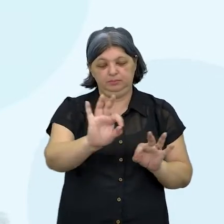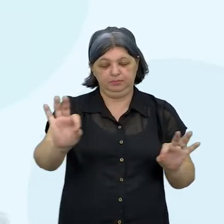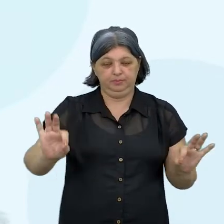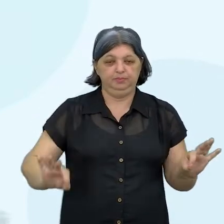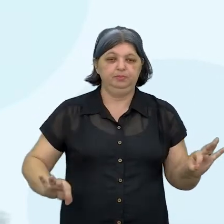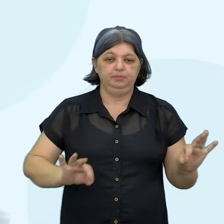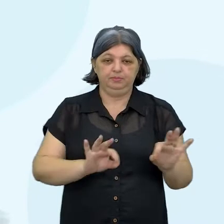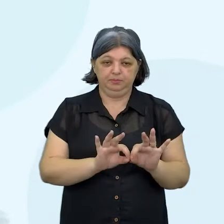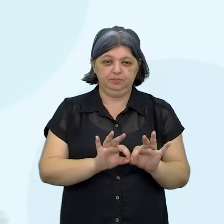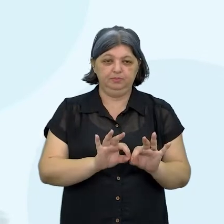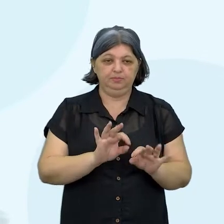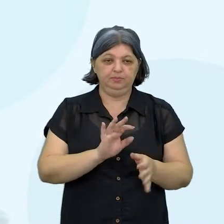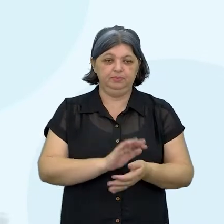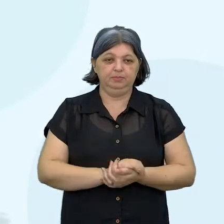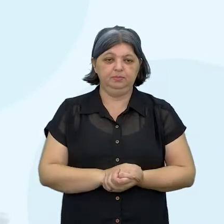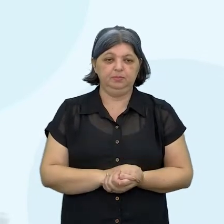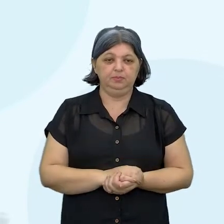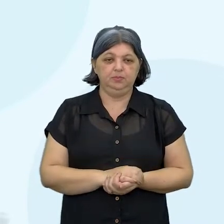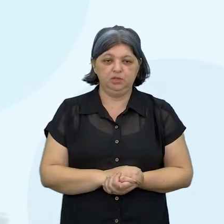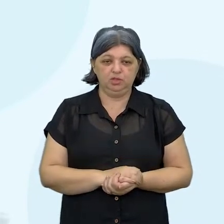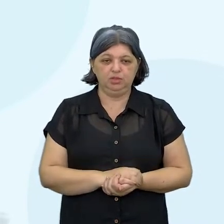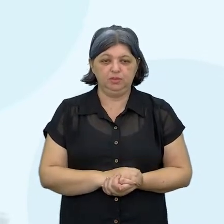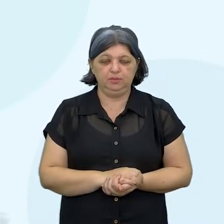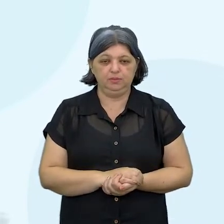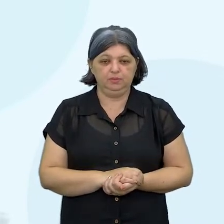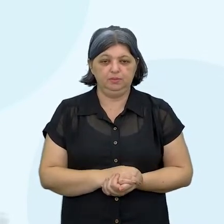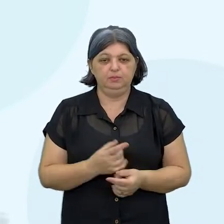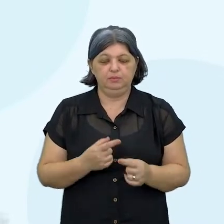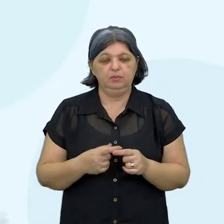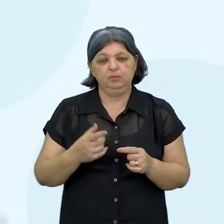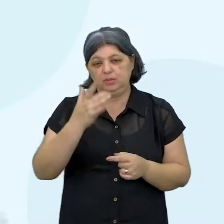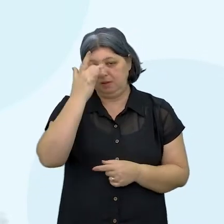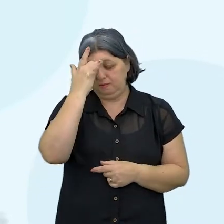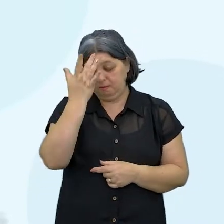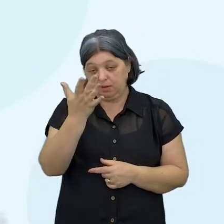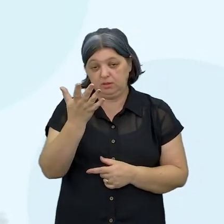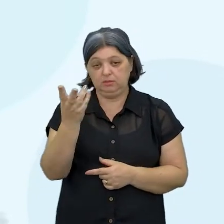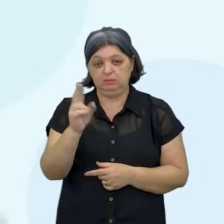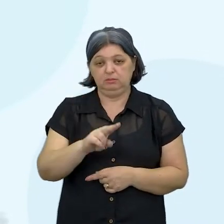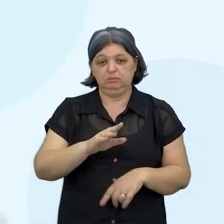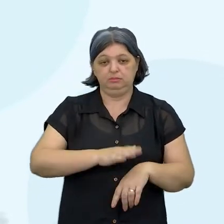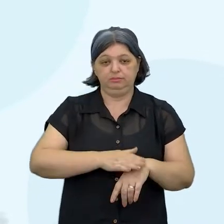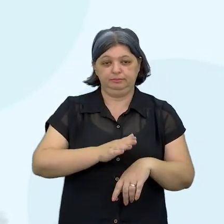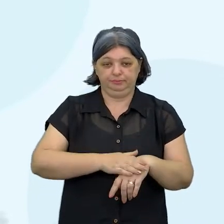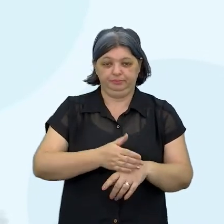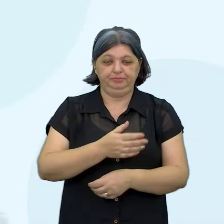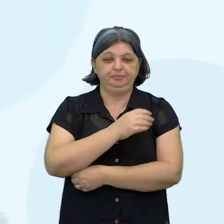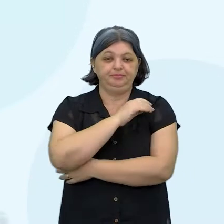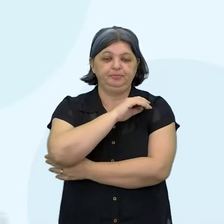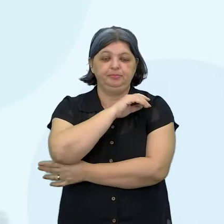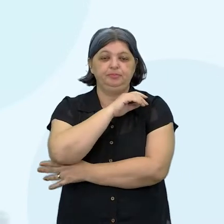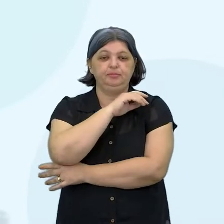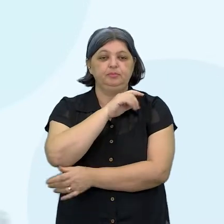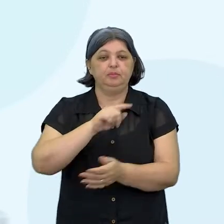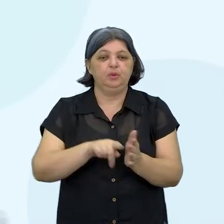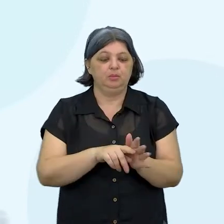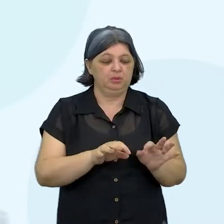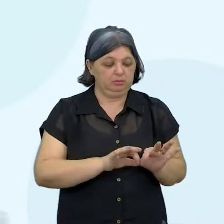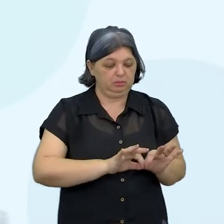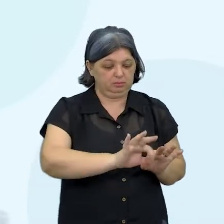na realidade. Então, fica fácil de fazer as marcações. Para iniciar, vamos marcar o